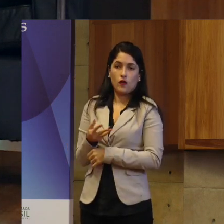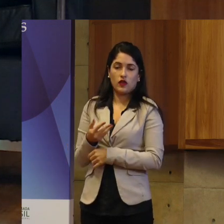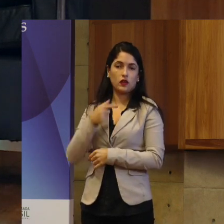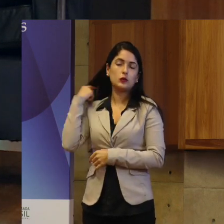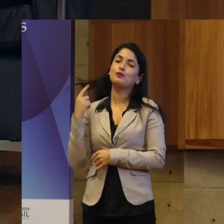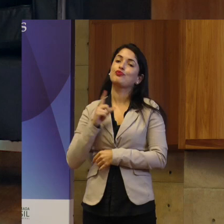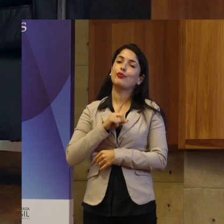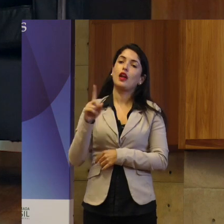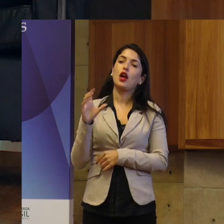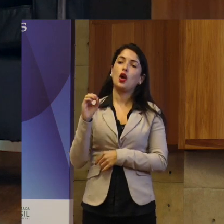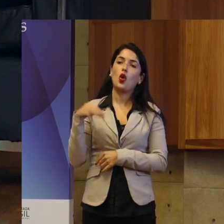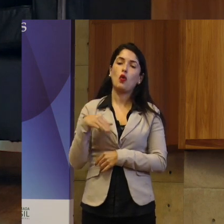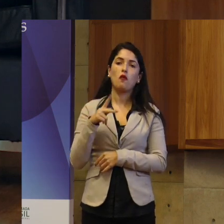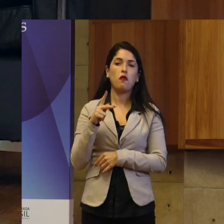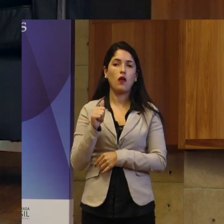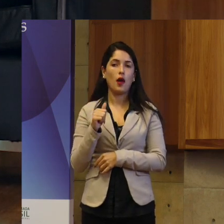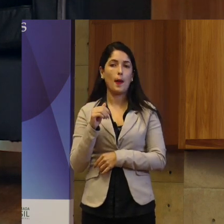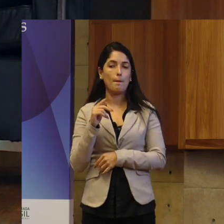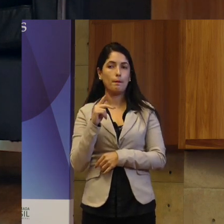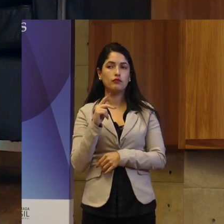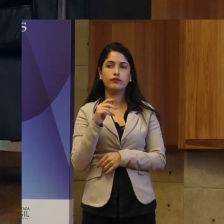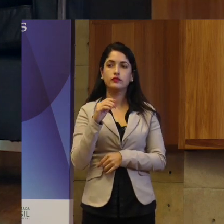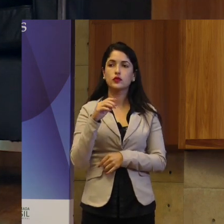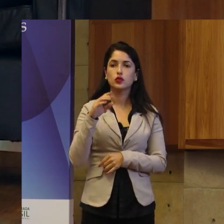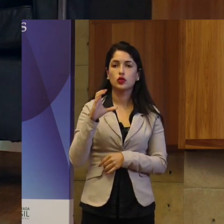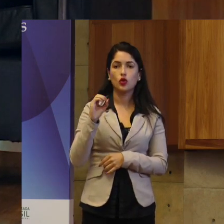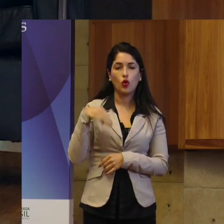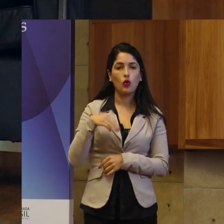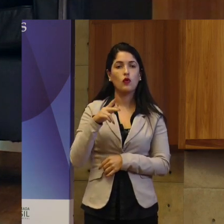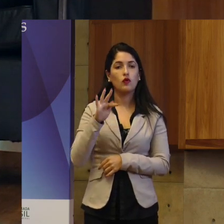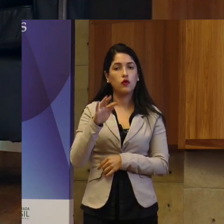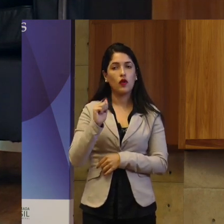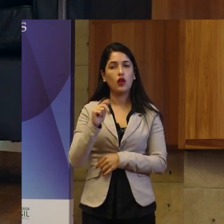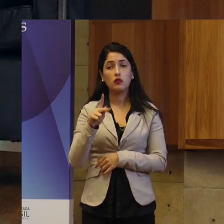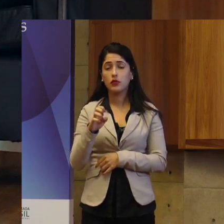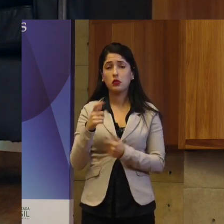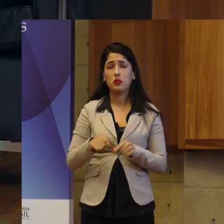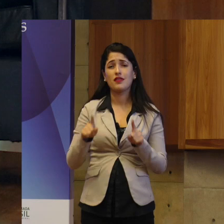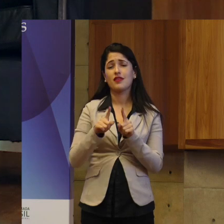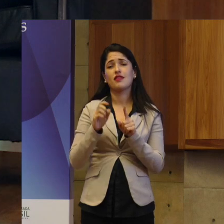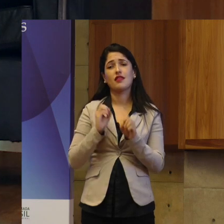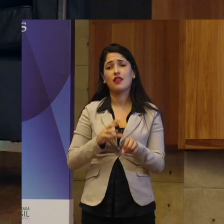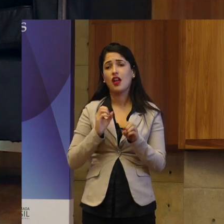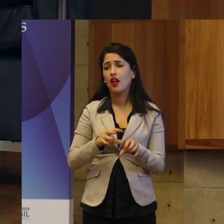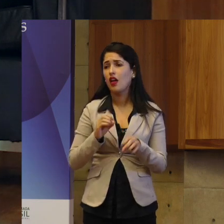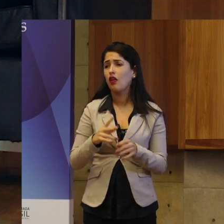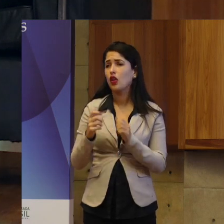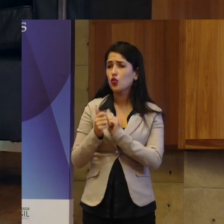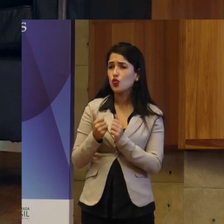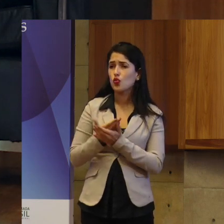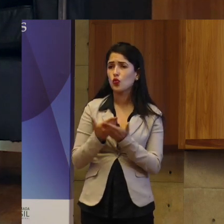vez mais dar um papel internacional à CONFAP. A FAPESP não precisa, a FAPESP dá aula disso, junto aqui com